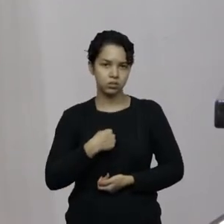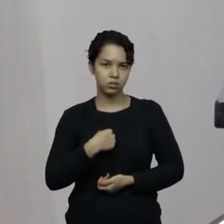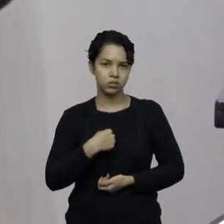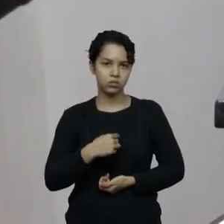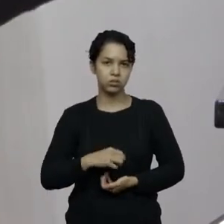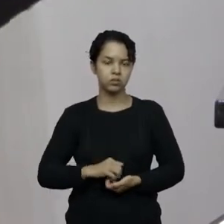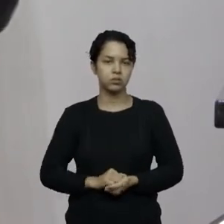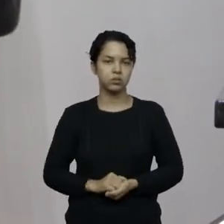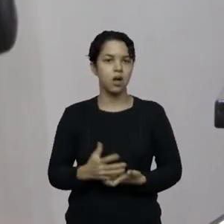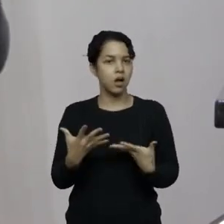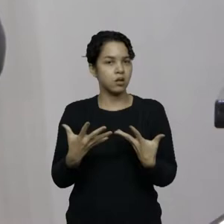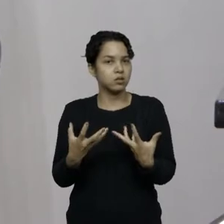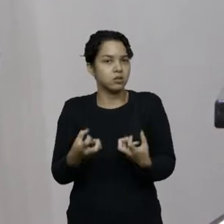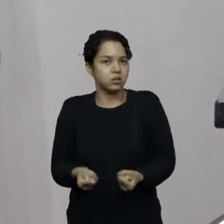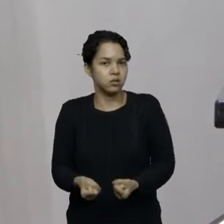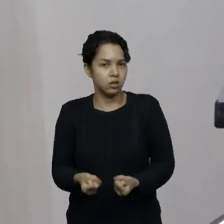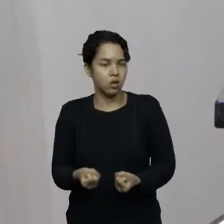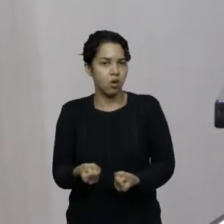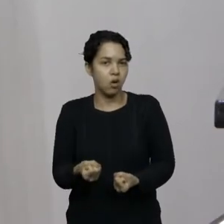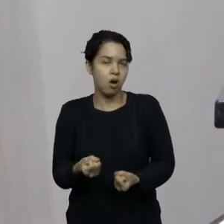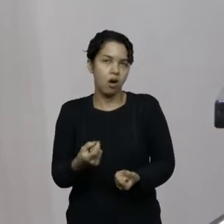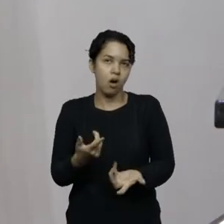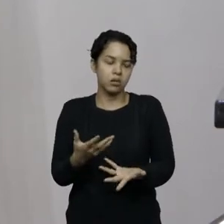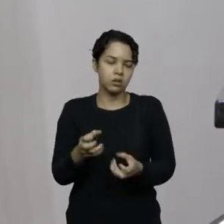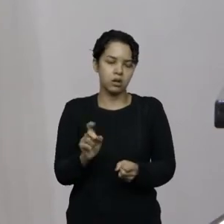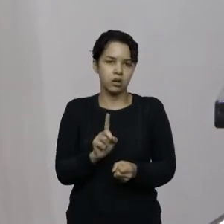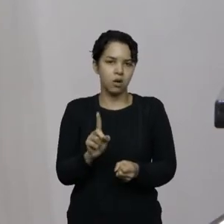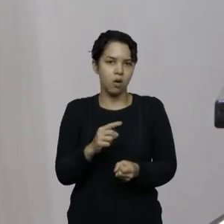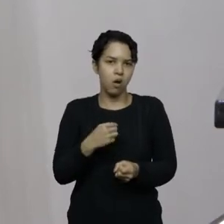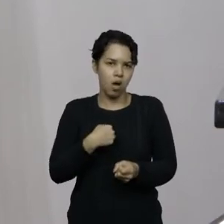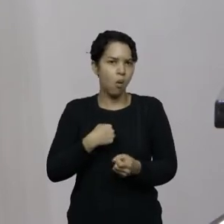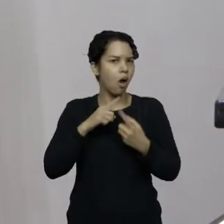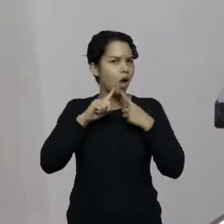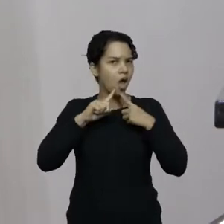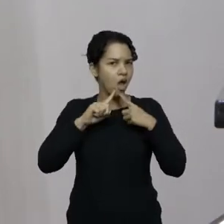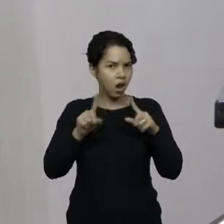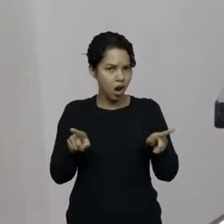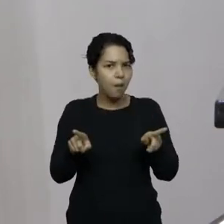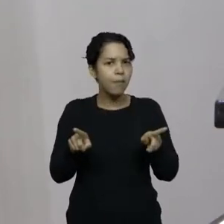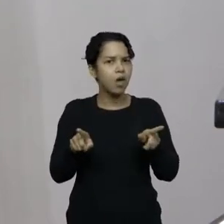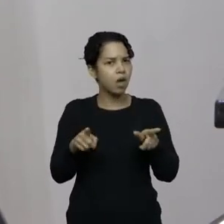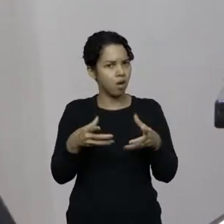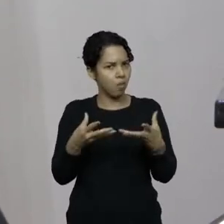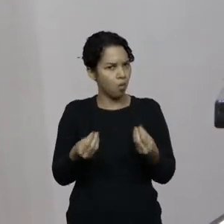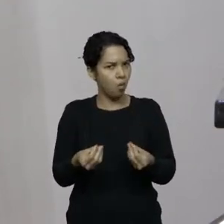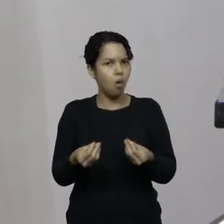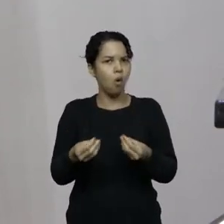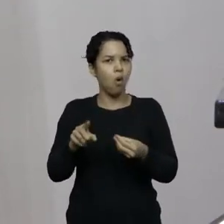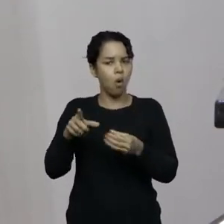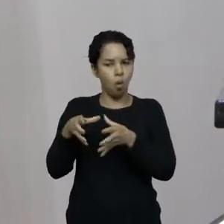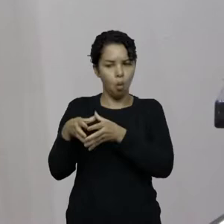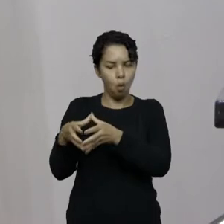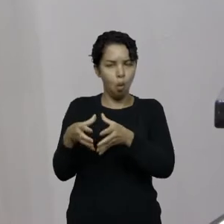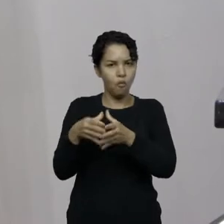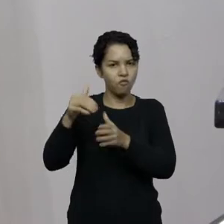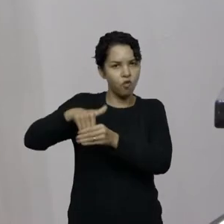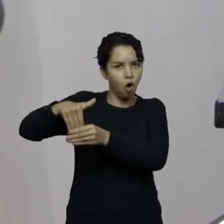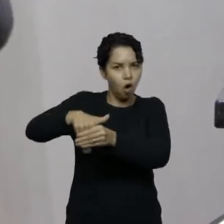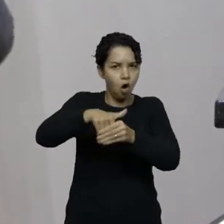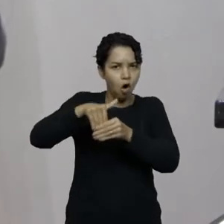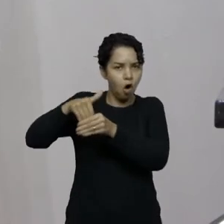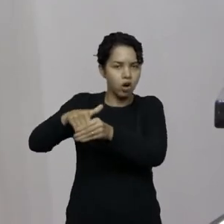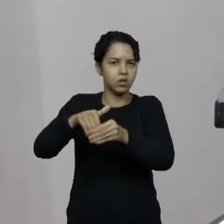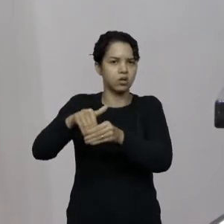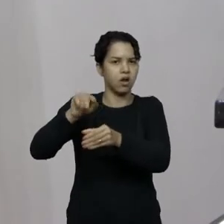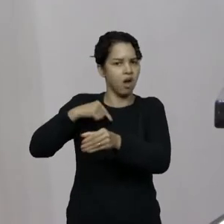o aceitem o melhor não é você teve tão ruim demais aqui quando o pacotaço eu fumo umas vozes que mais reclamou aqui